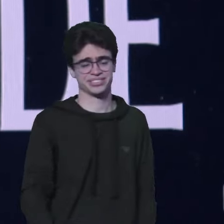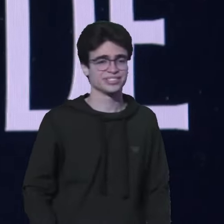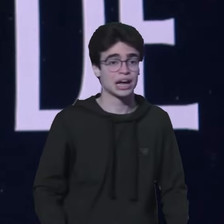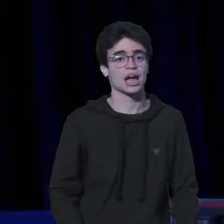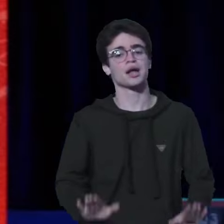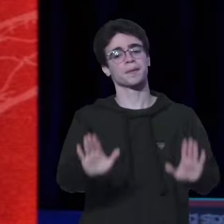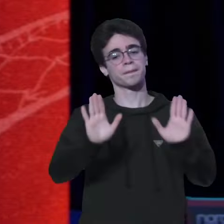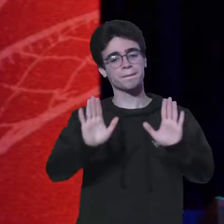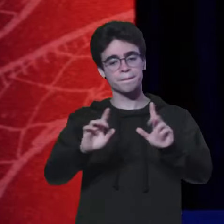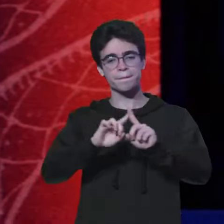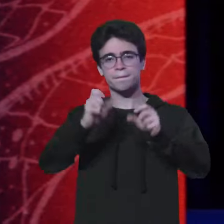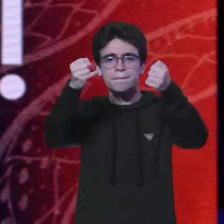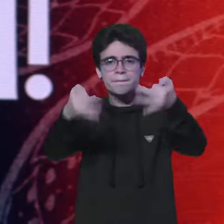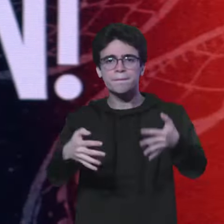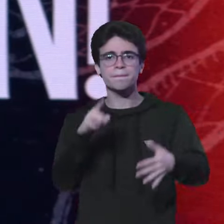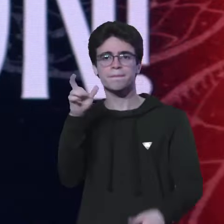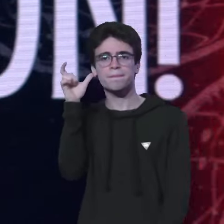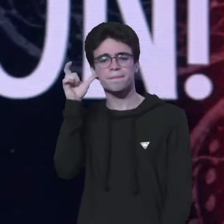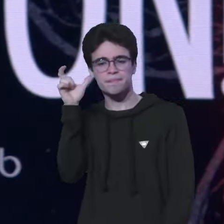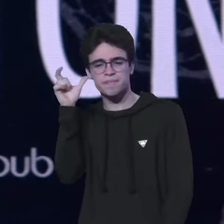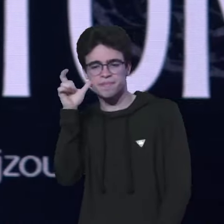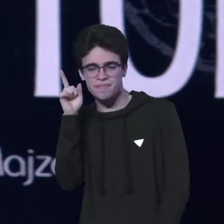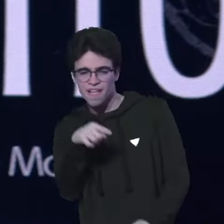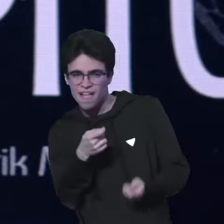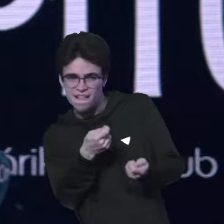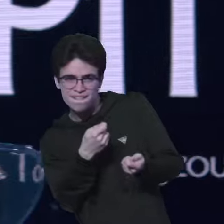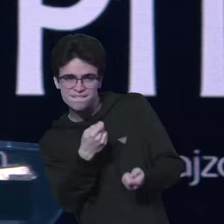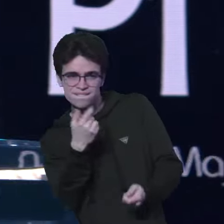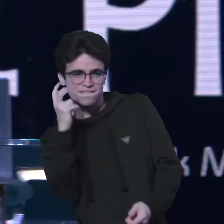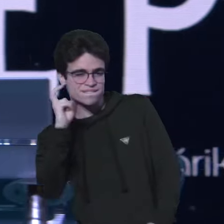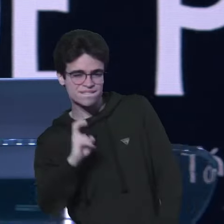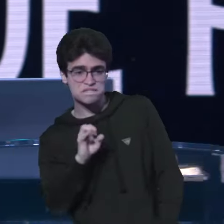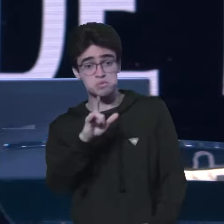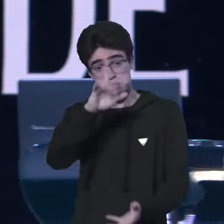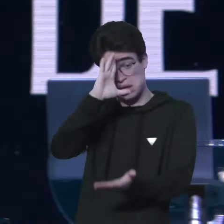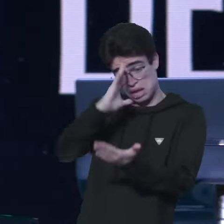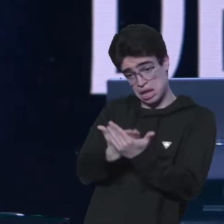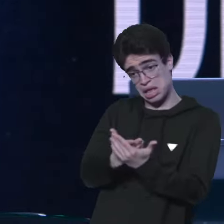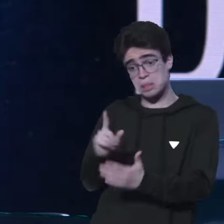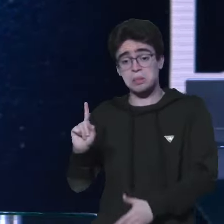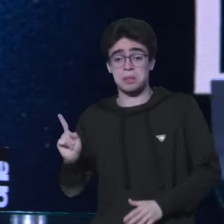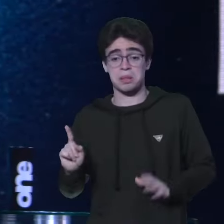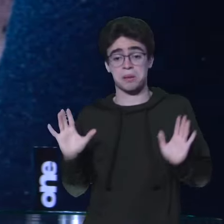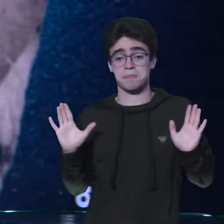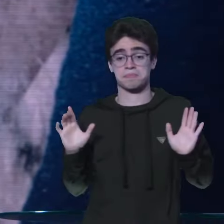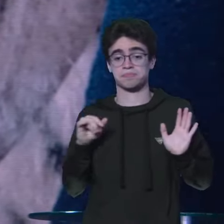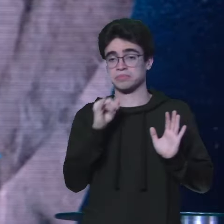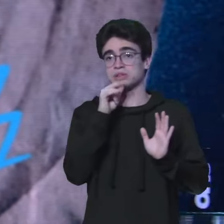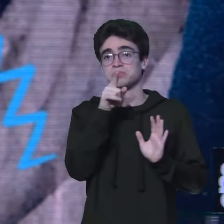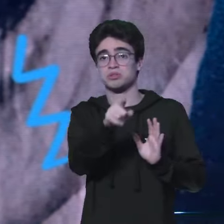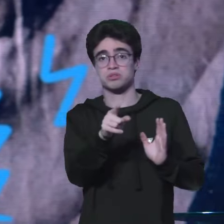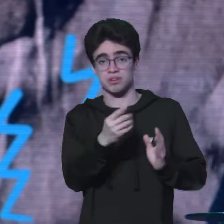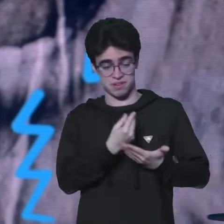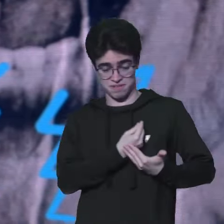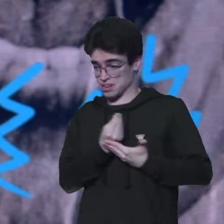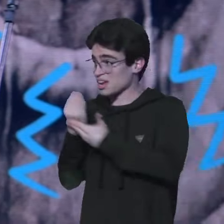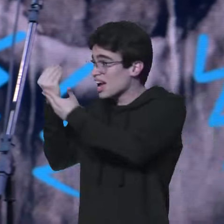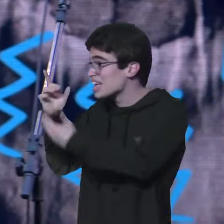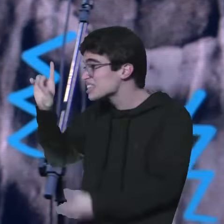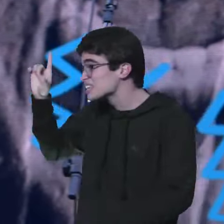Mas Satanás, ele é tão liso que ele não se importa se você acredita que ele existe ou não. Desde que você não entregue a sua vida para Deus, ele